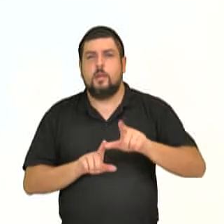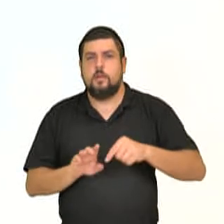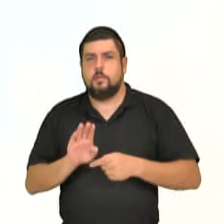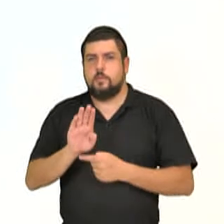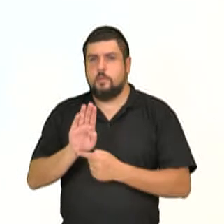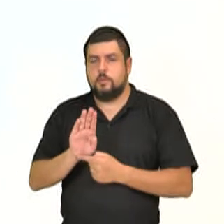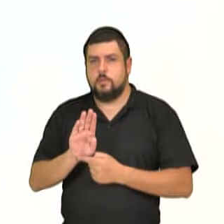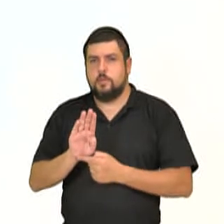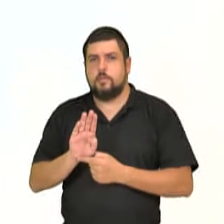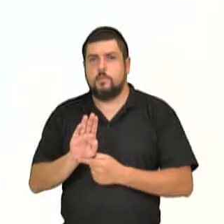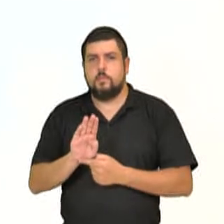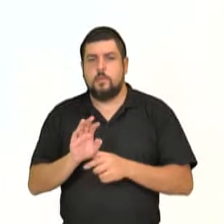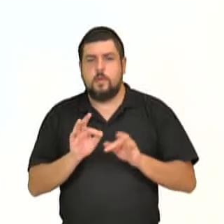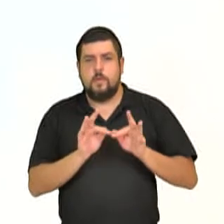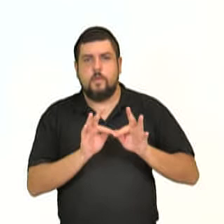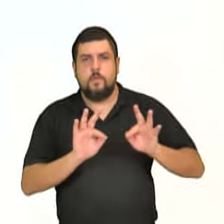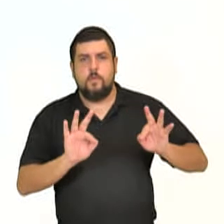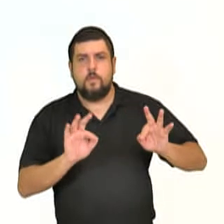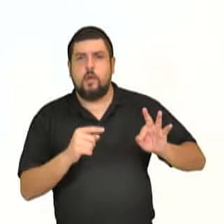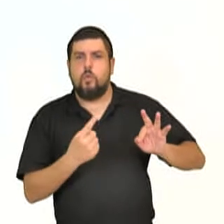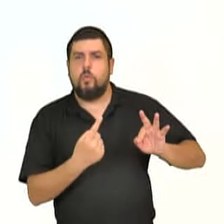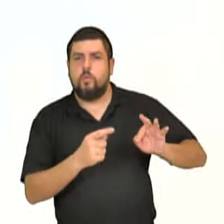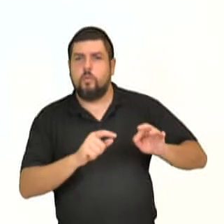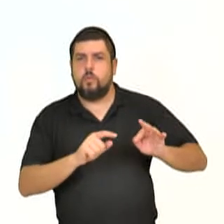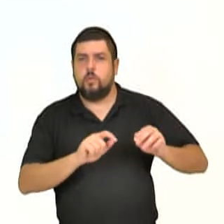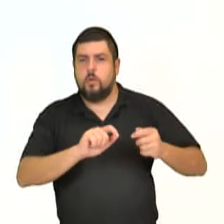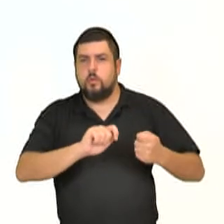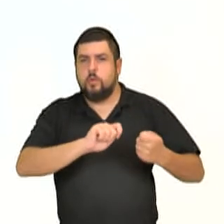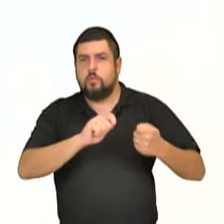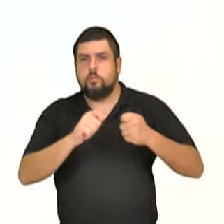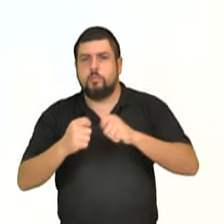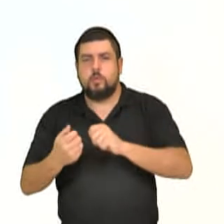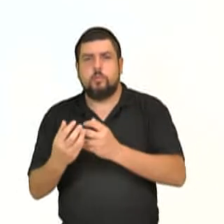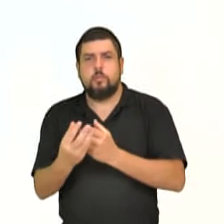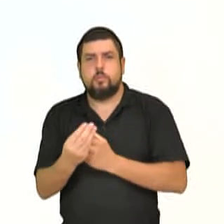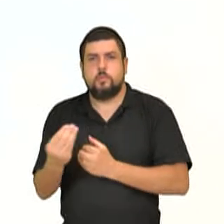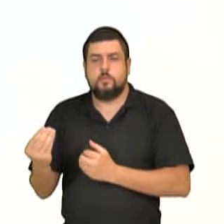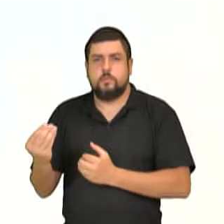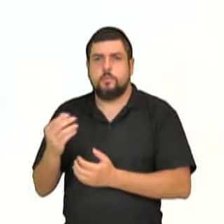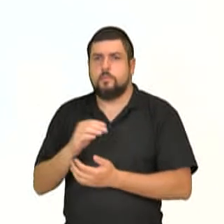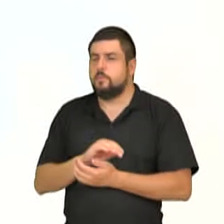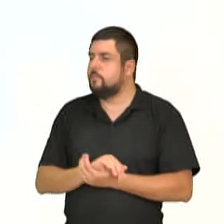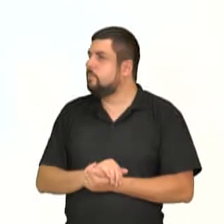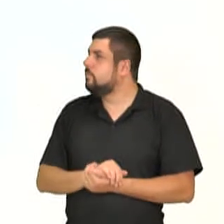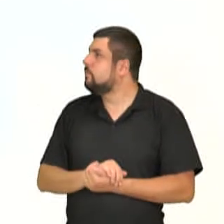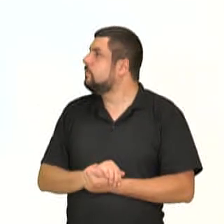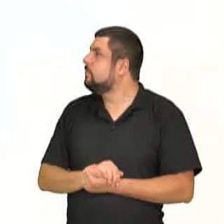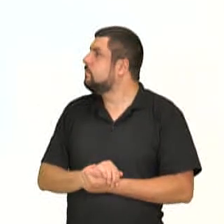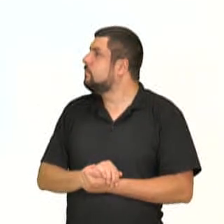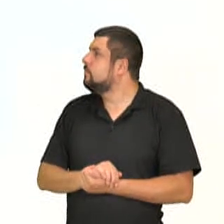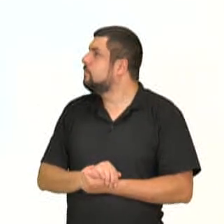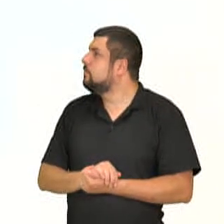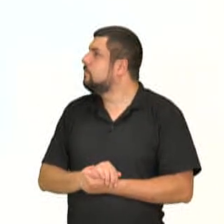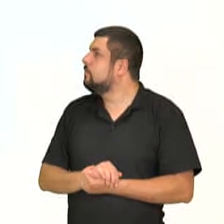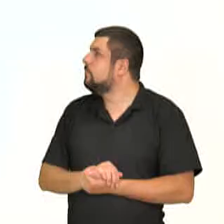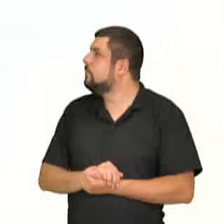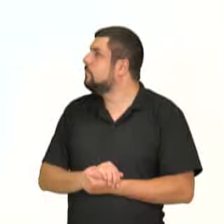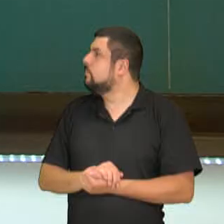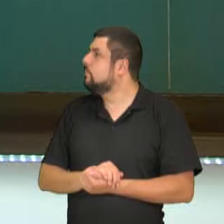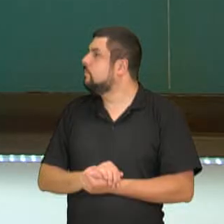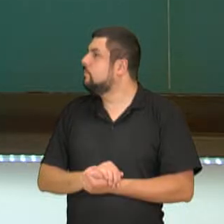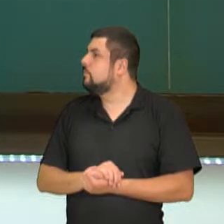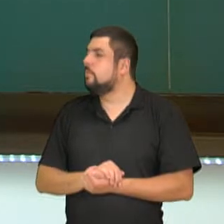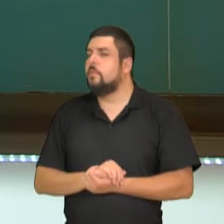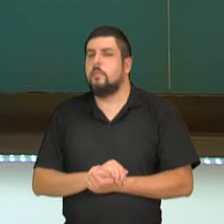plural, vejam como ficou. Esses dias limpiei mi habitação. Esse, então,